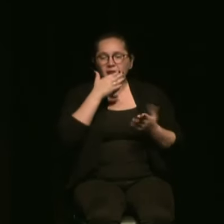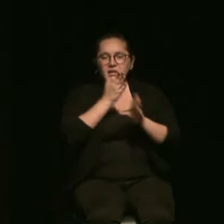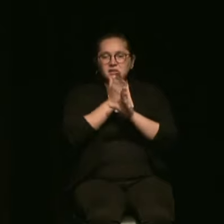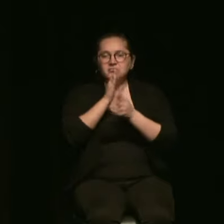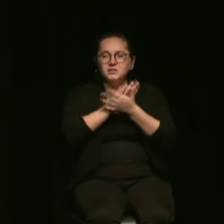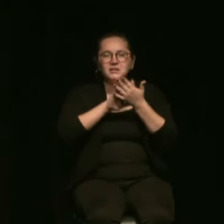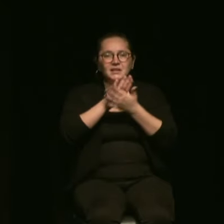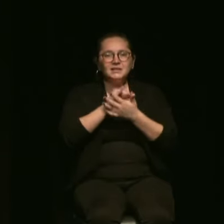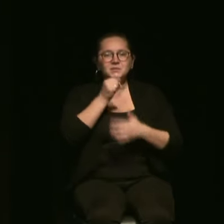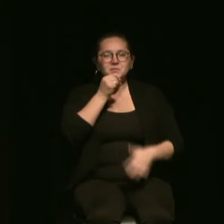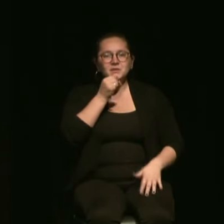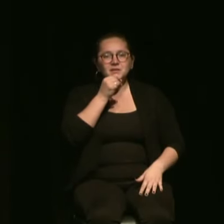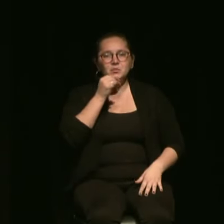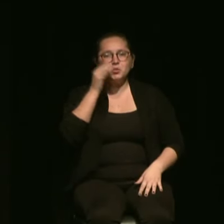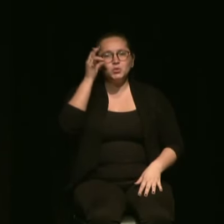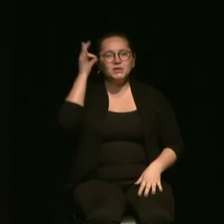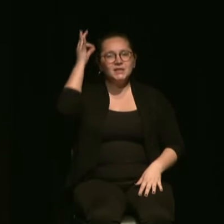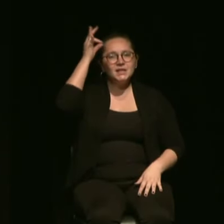para usar Santo Agostinho aqui, né?